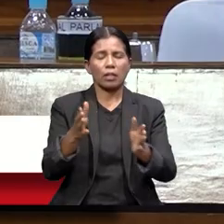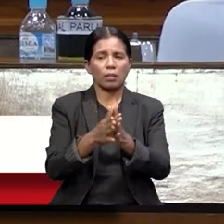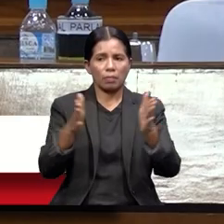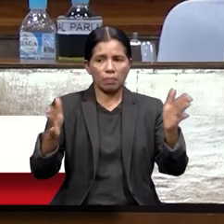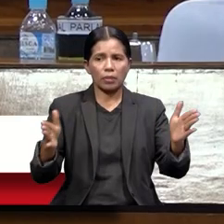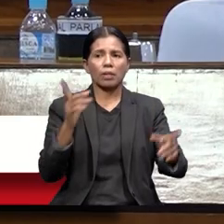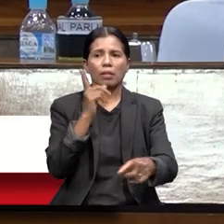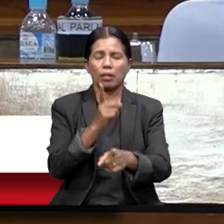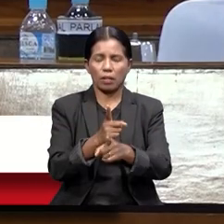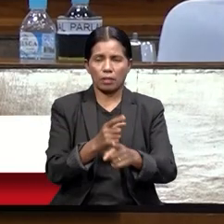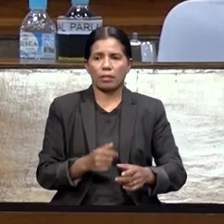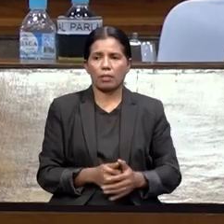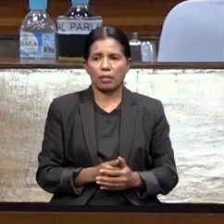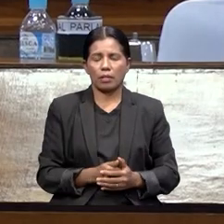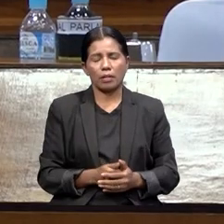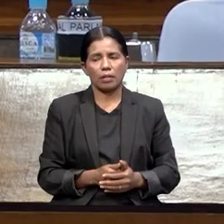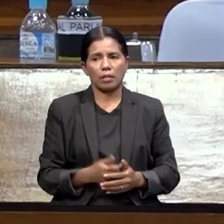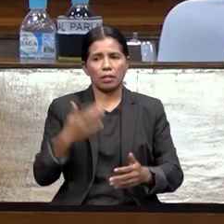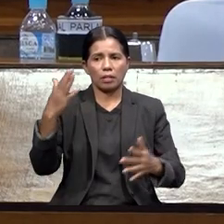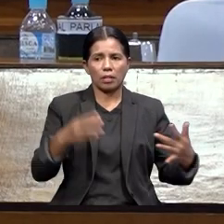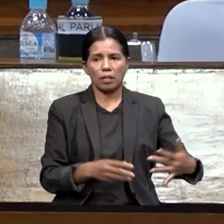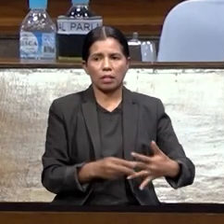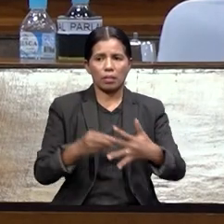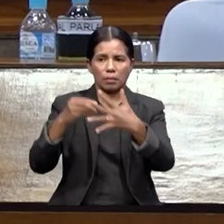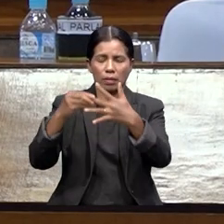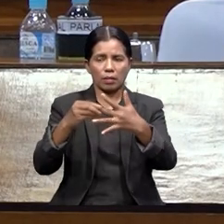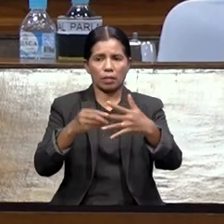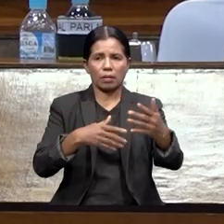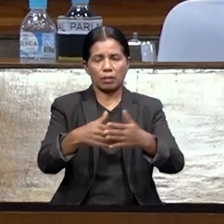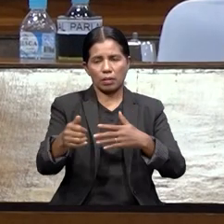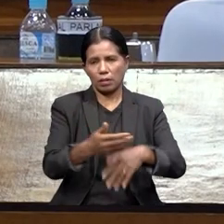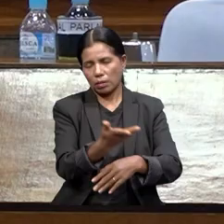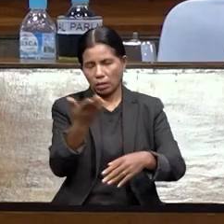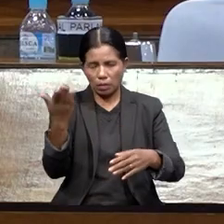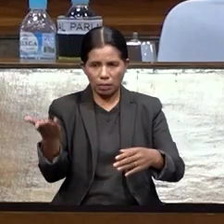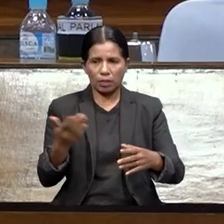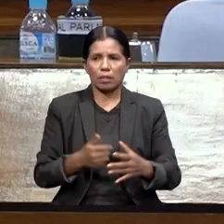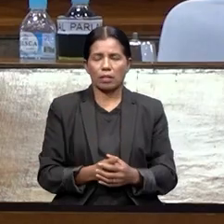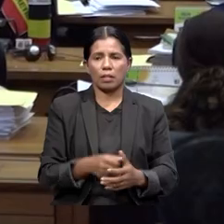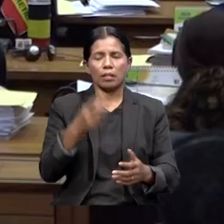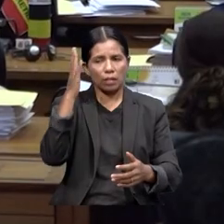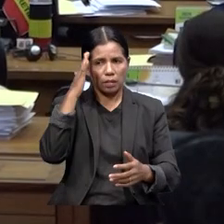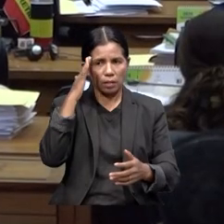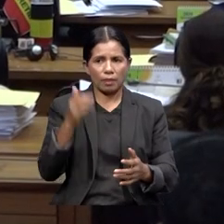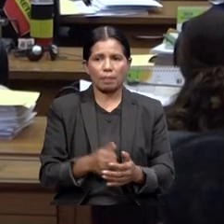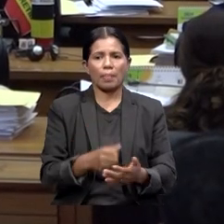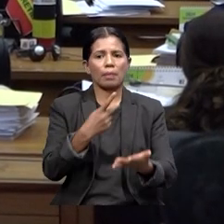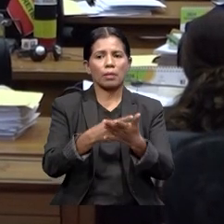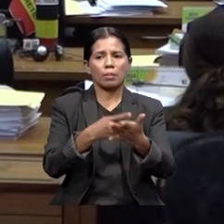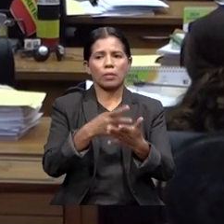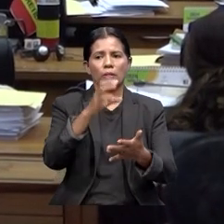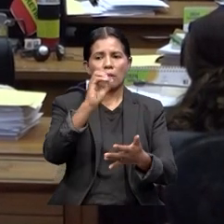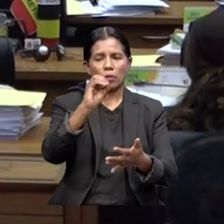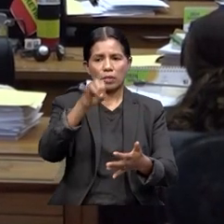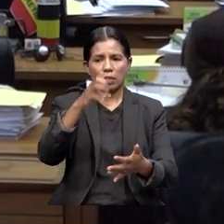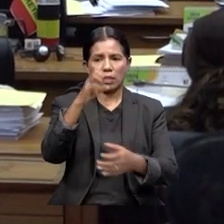cá e a especialidade né conforme ito bo Sira mak hatene. Proposta orçamento geral Estado tinang